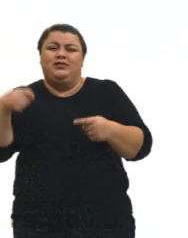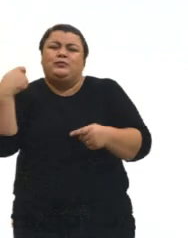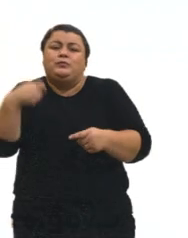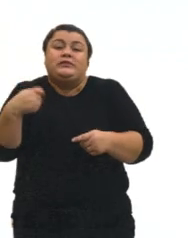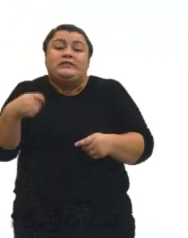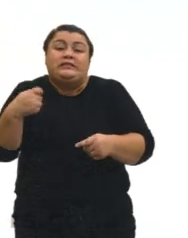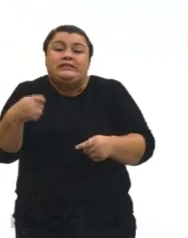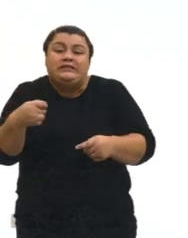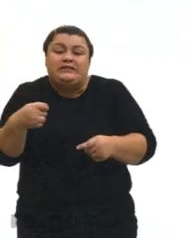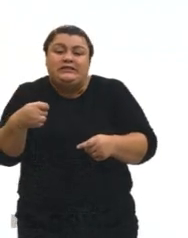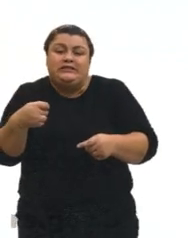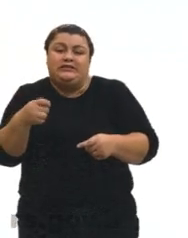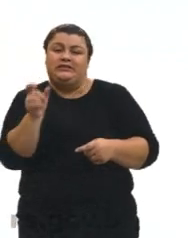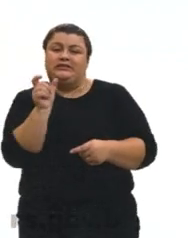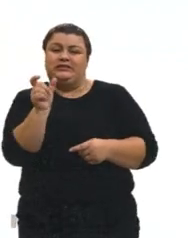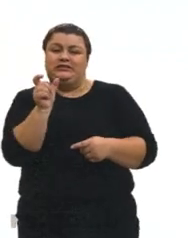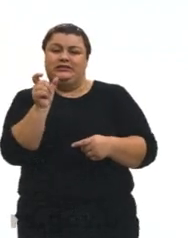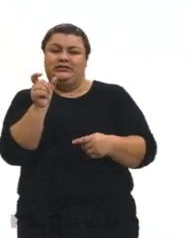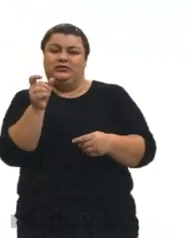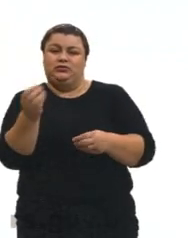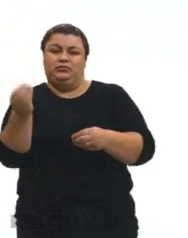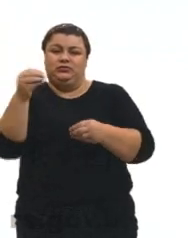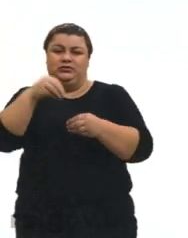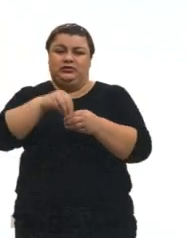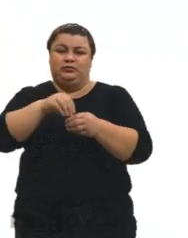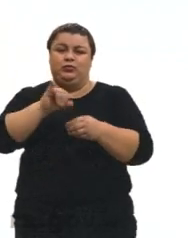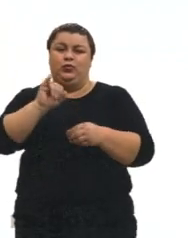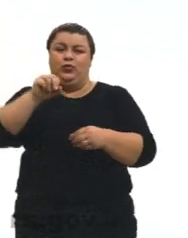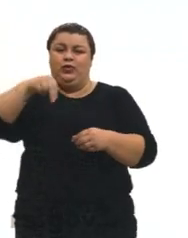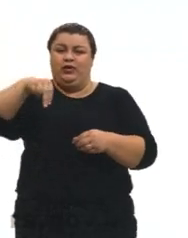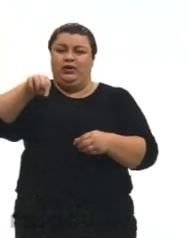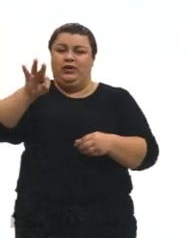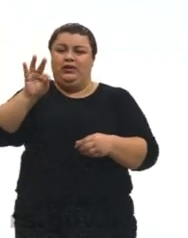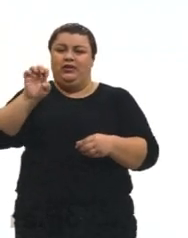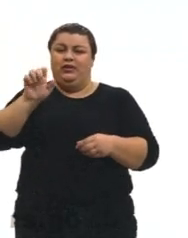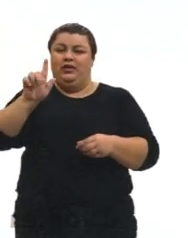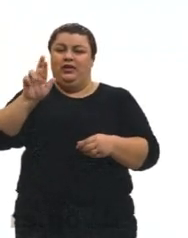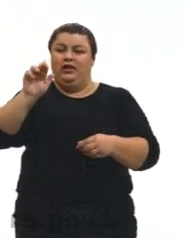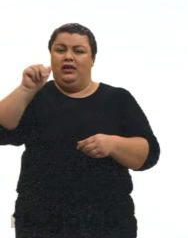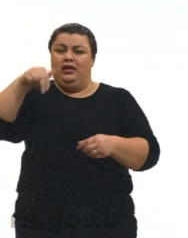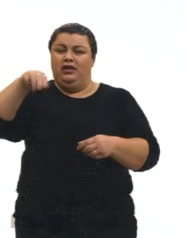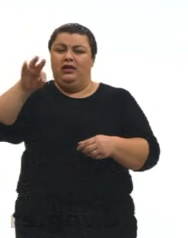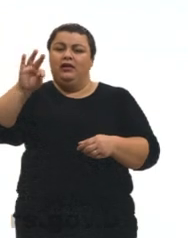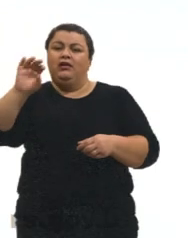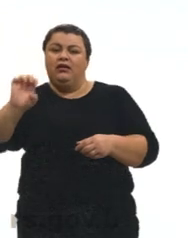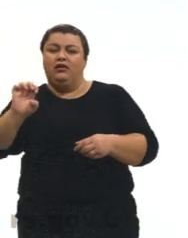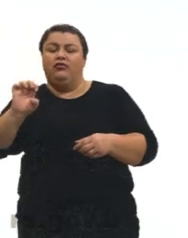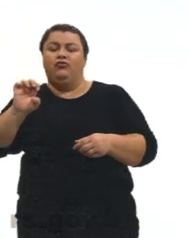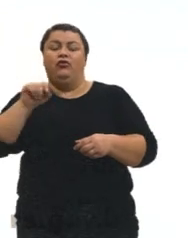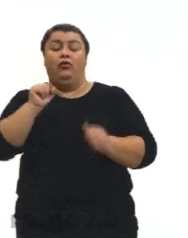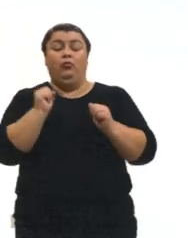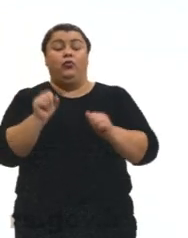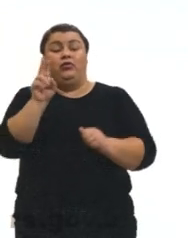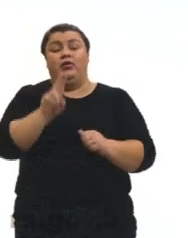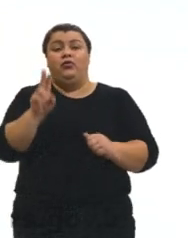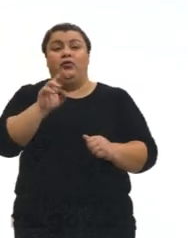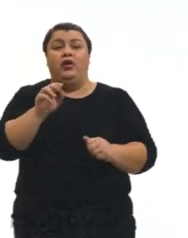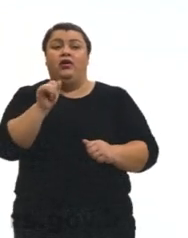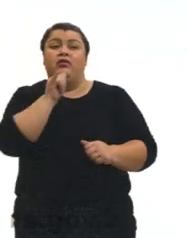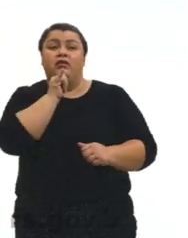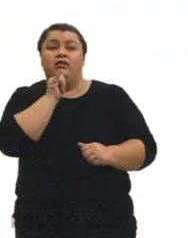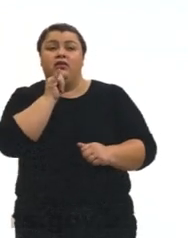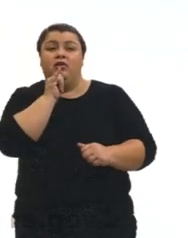necessário quanto um termo integrante ou quanto um termo né essencial Eu poderia usar aqui como exemplo